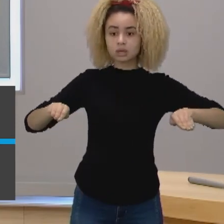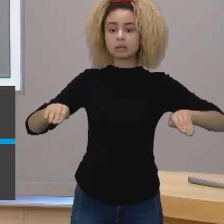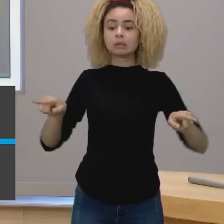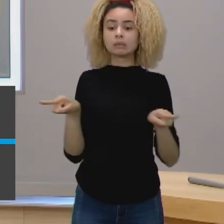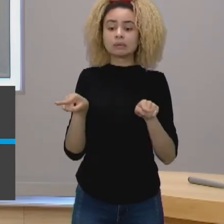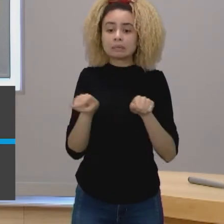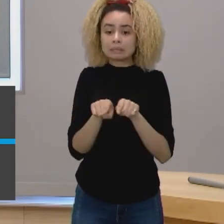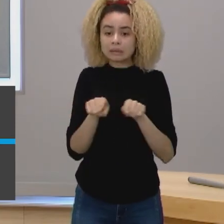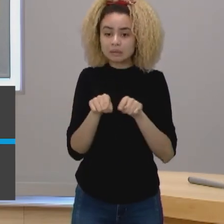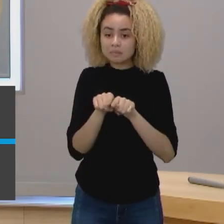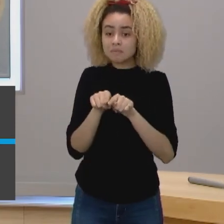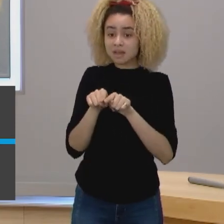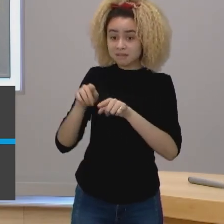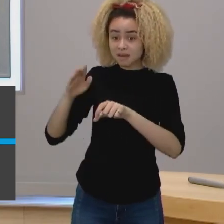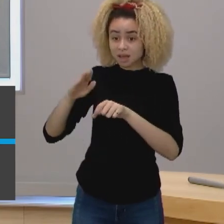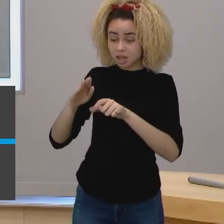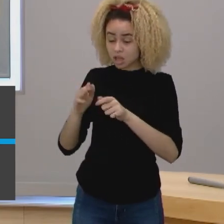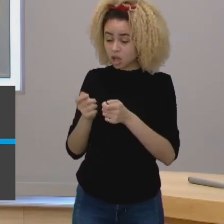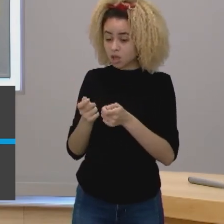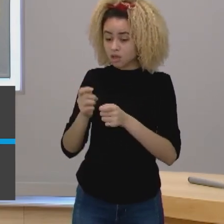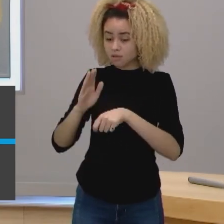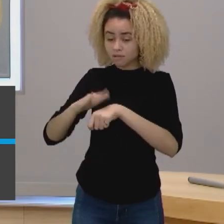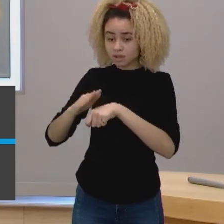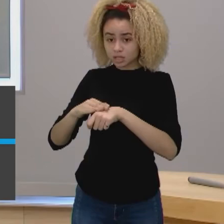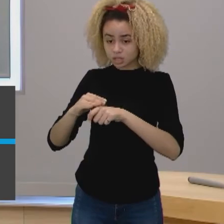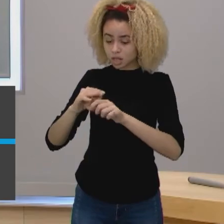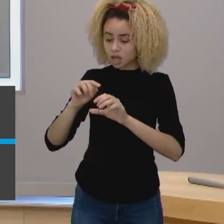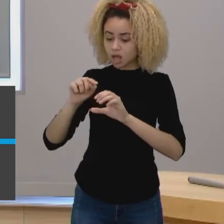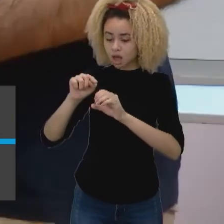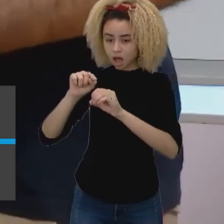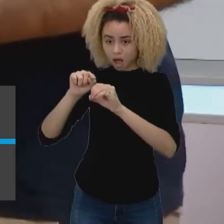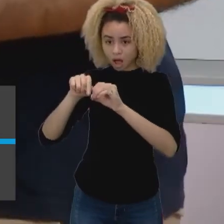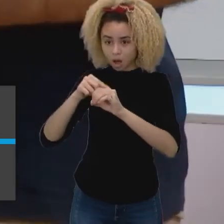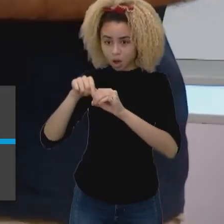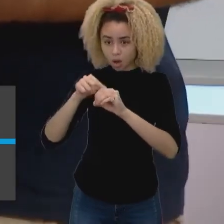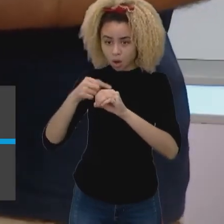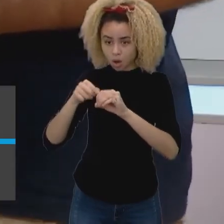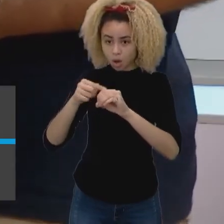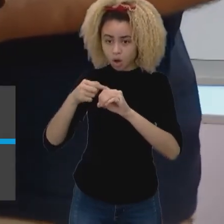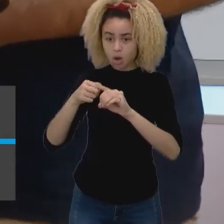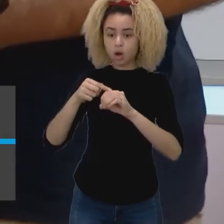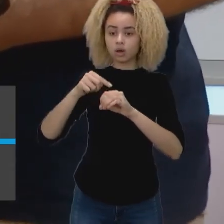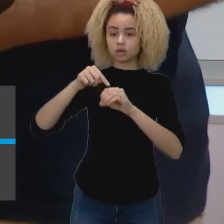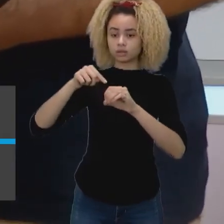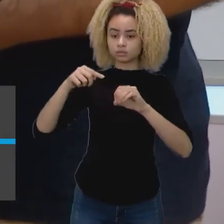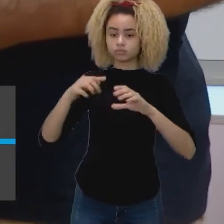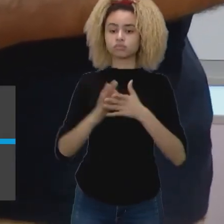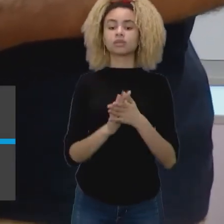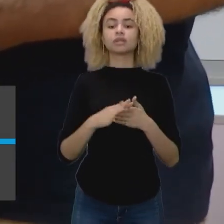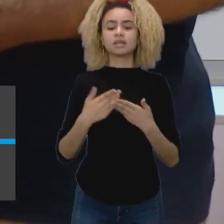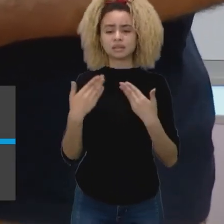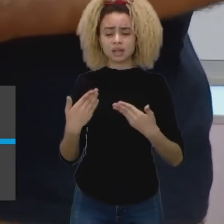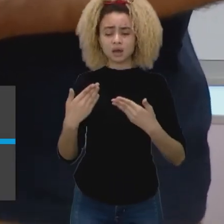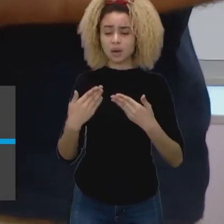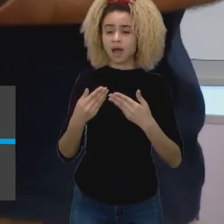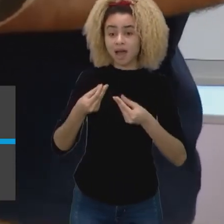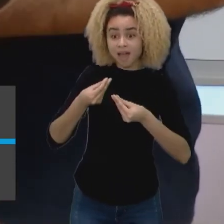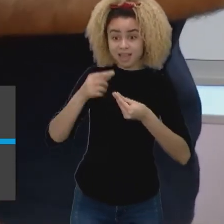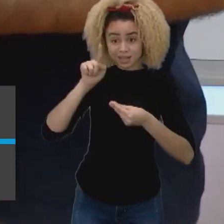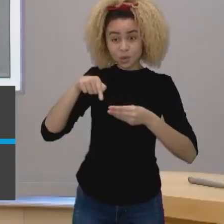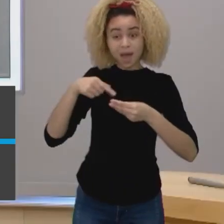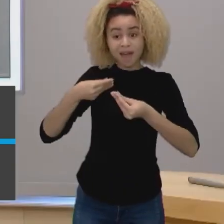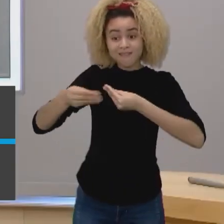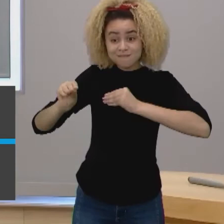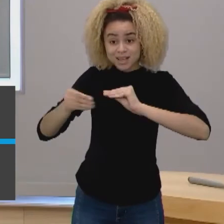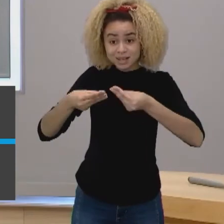controlar a roda, ela também vai controlar o eixo, né? Controlar o quê? A produção disso. Isso se chama flexibilização